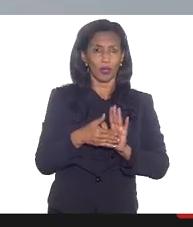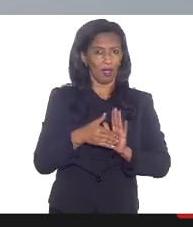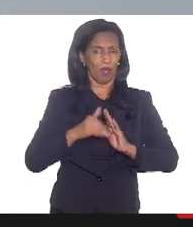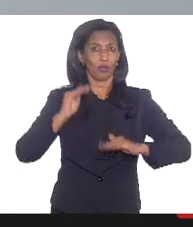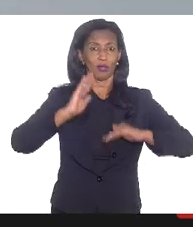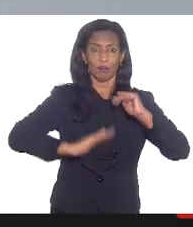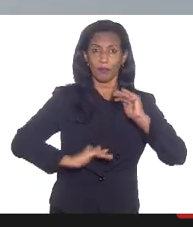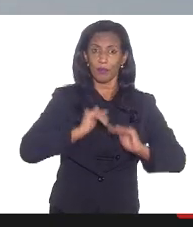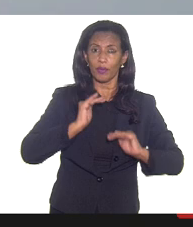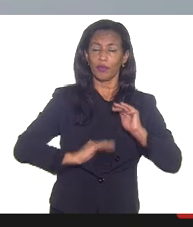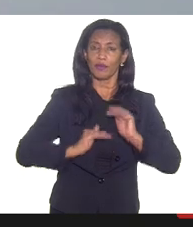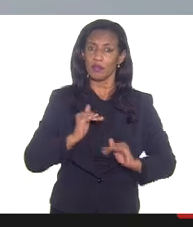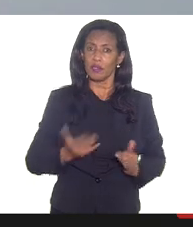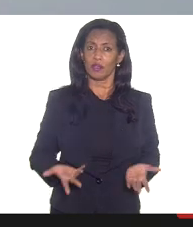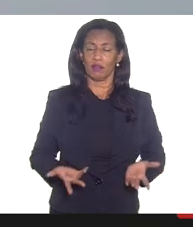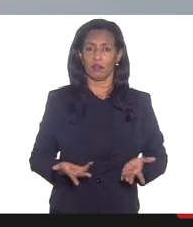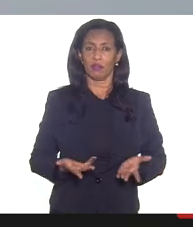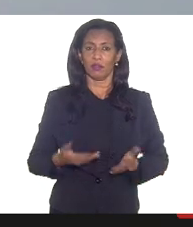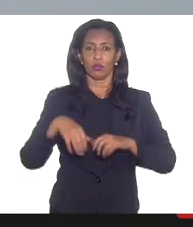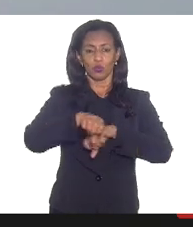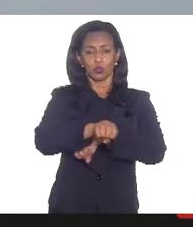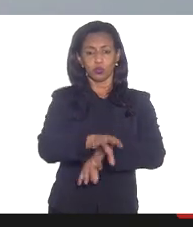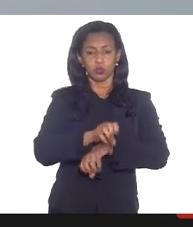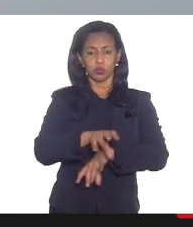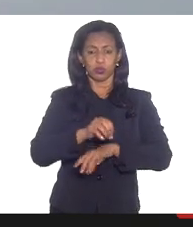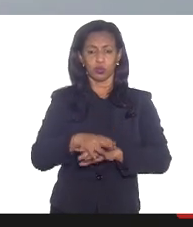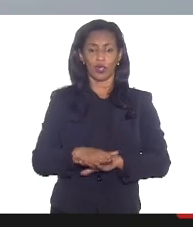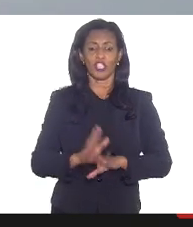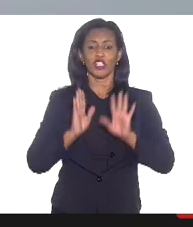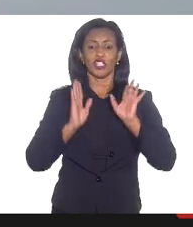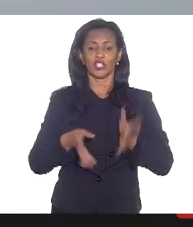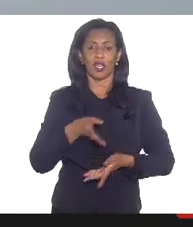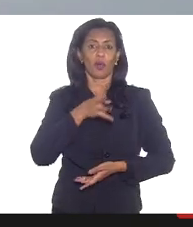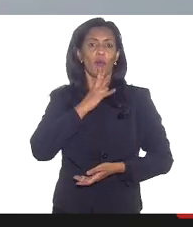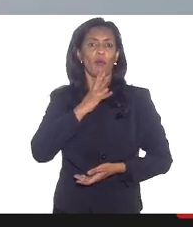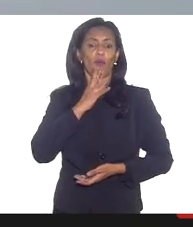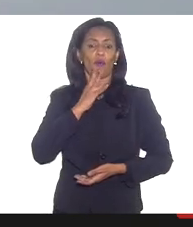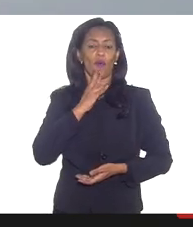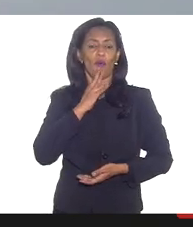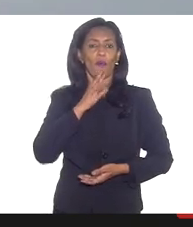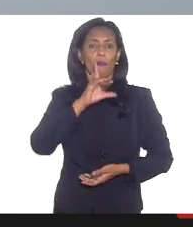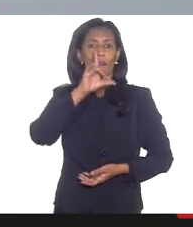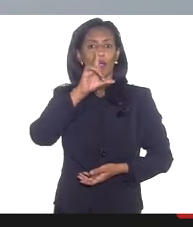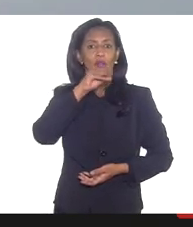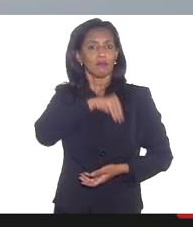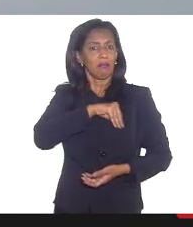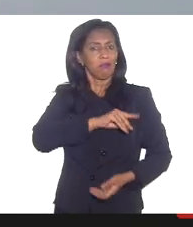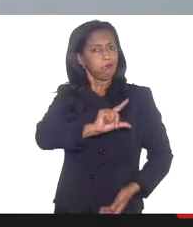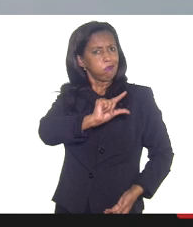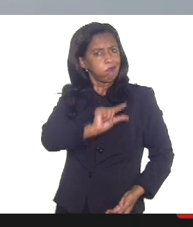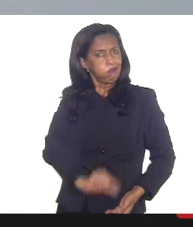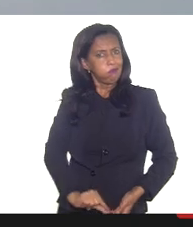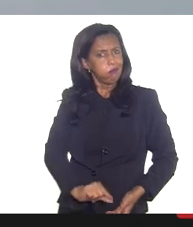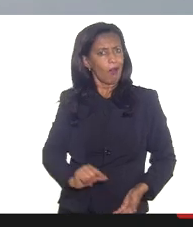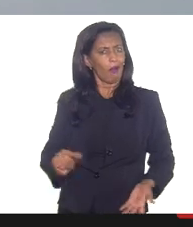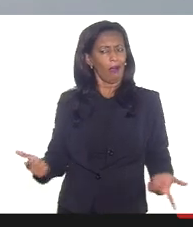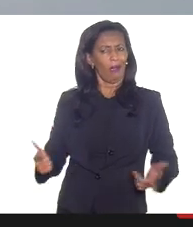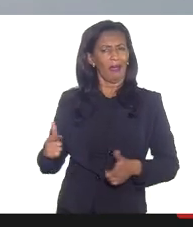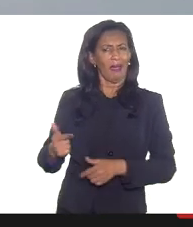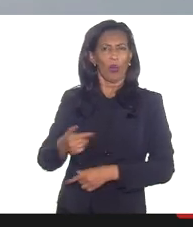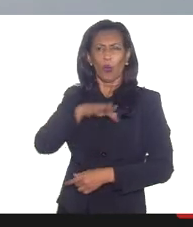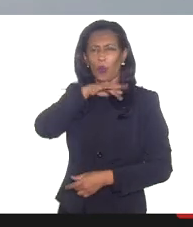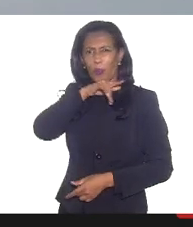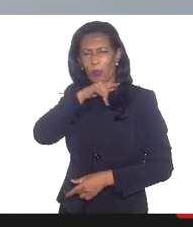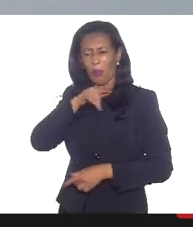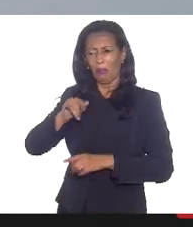profissão do profissional de educação e já conhecida pelos baixos salários e precárias condições de trabalho. Estamos